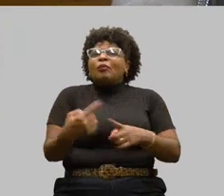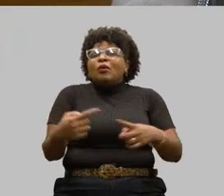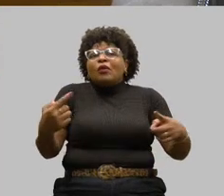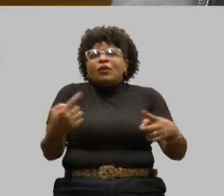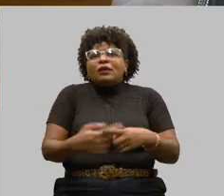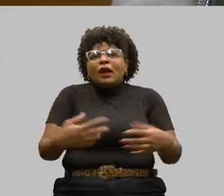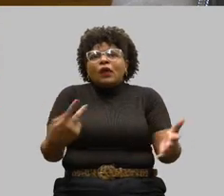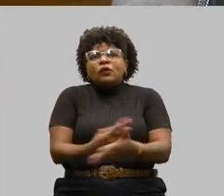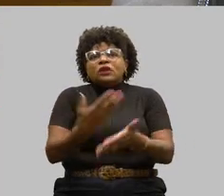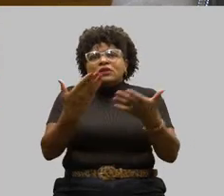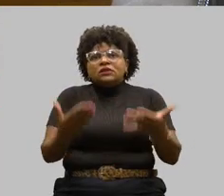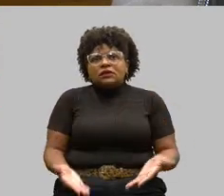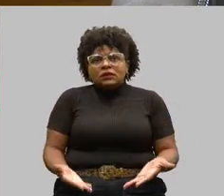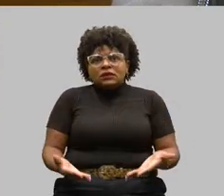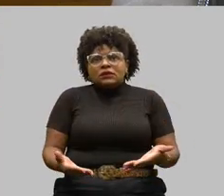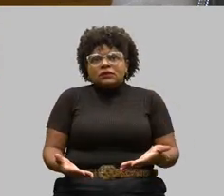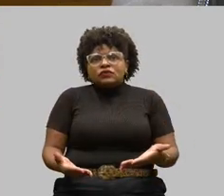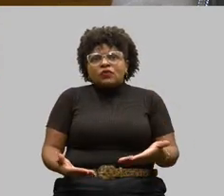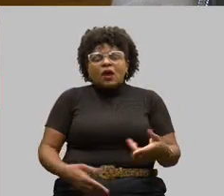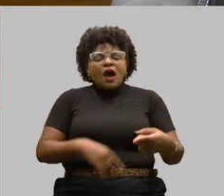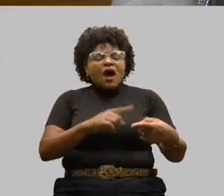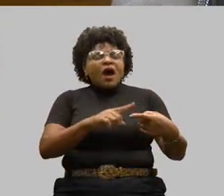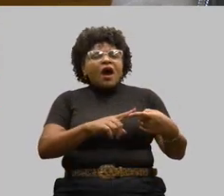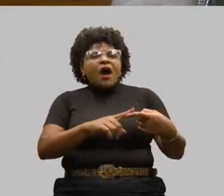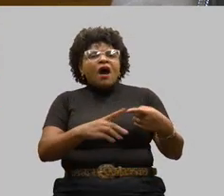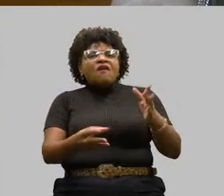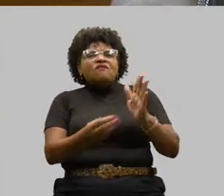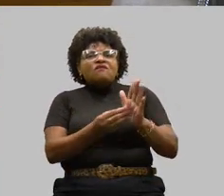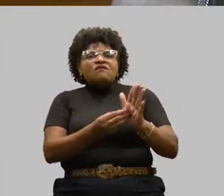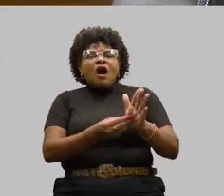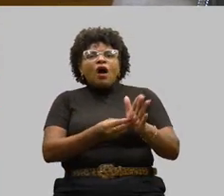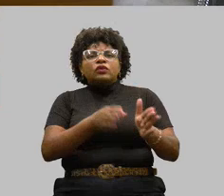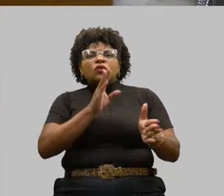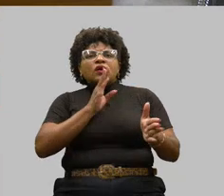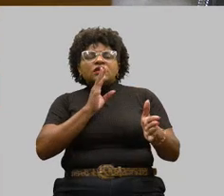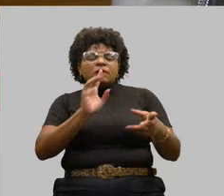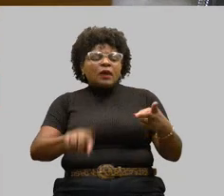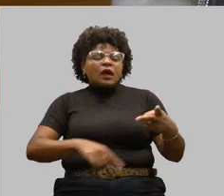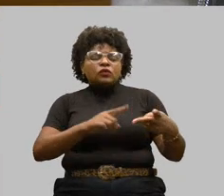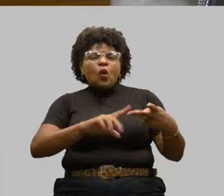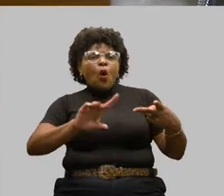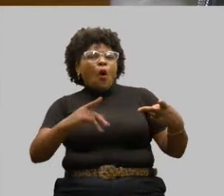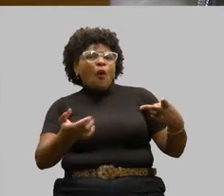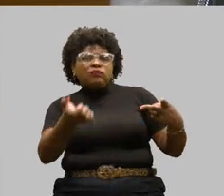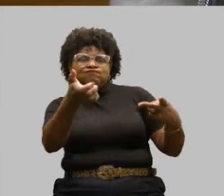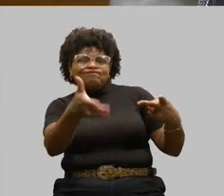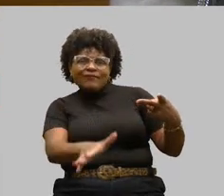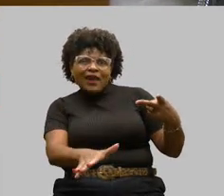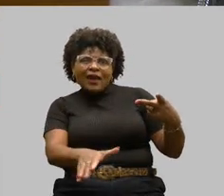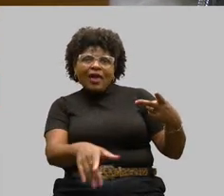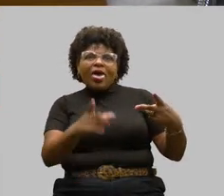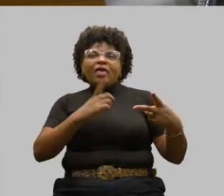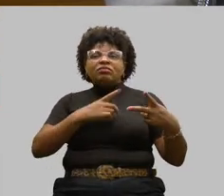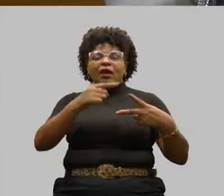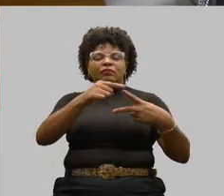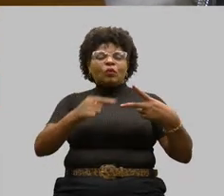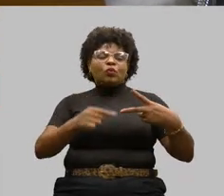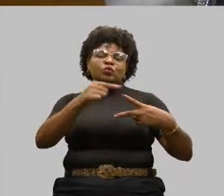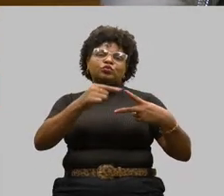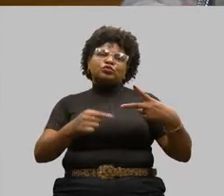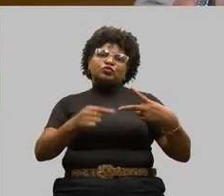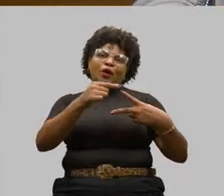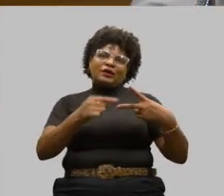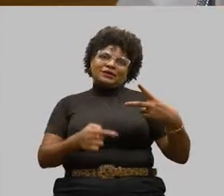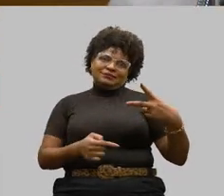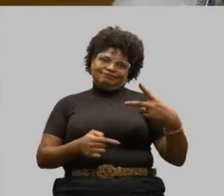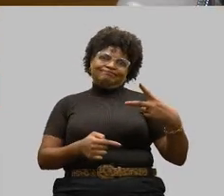eu digo que são os dois né a gente tem a resistência e a gente tem o preconceito Então nesse caminho percorrido aí